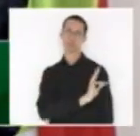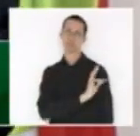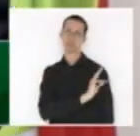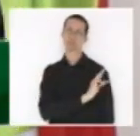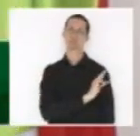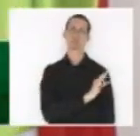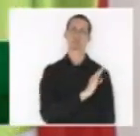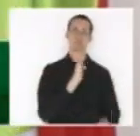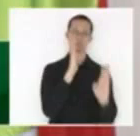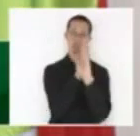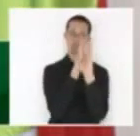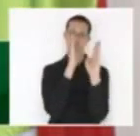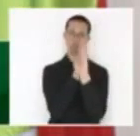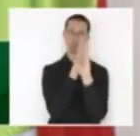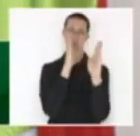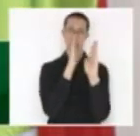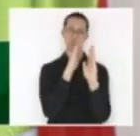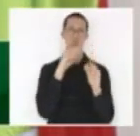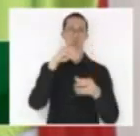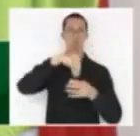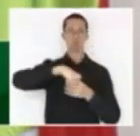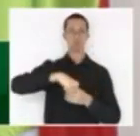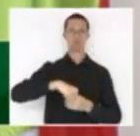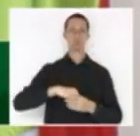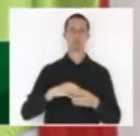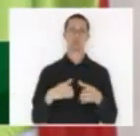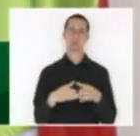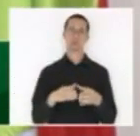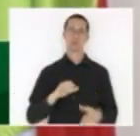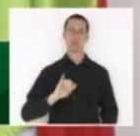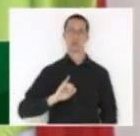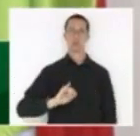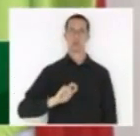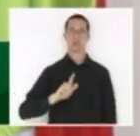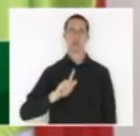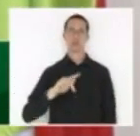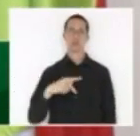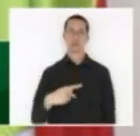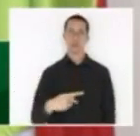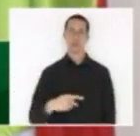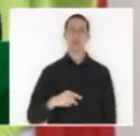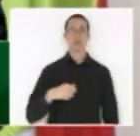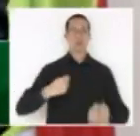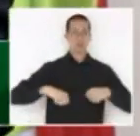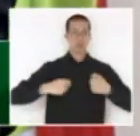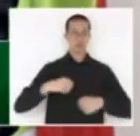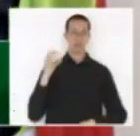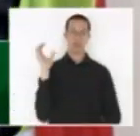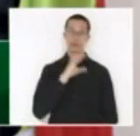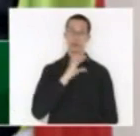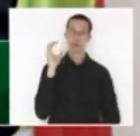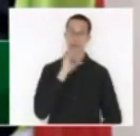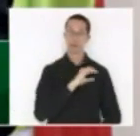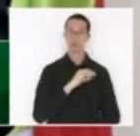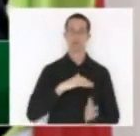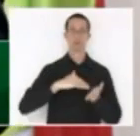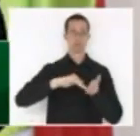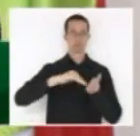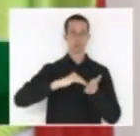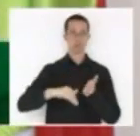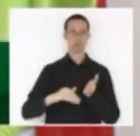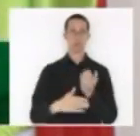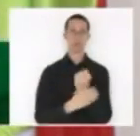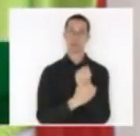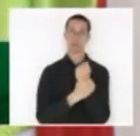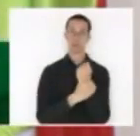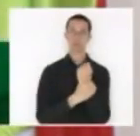nossos papiloscopistas do IGP, é uma providência urgente que a Secretaria de Segurança, que